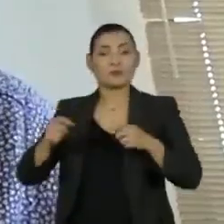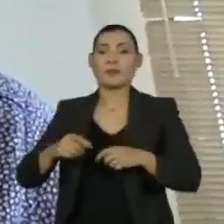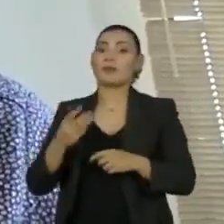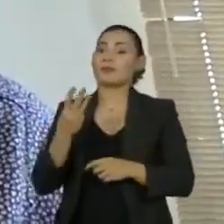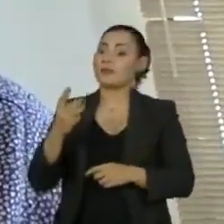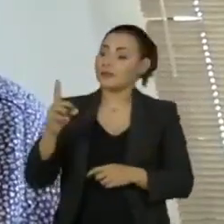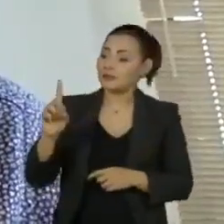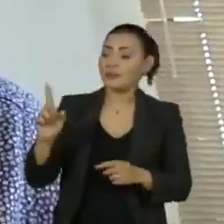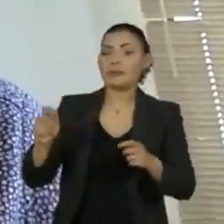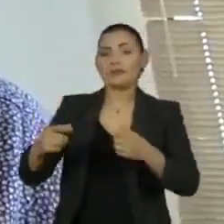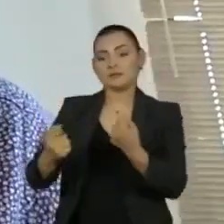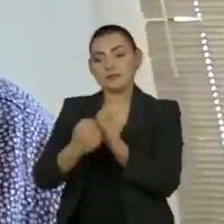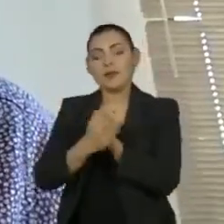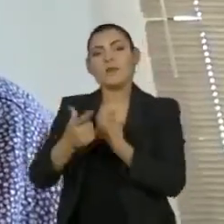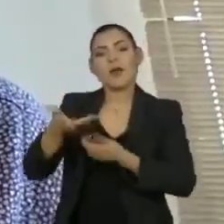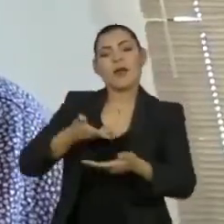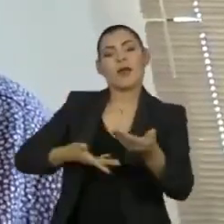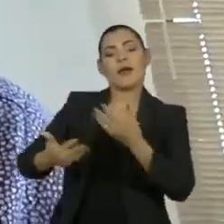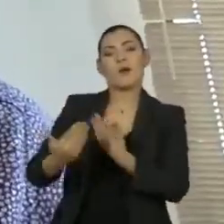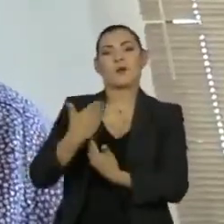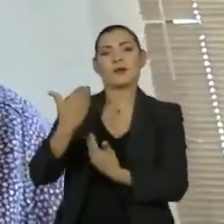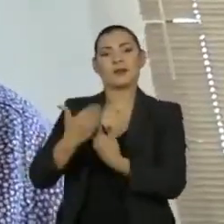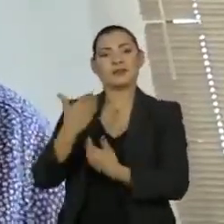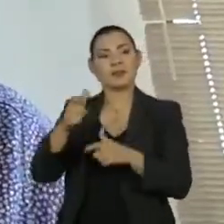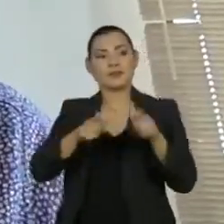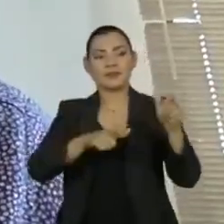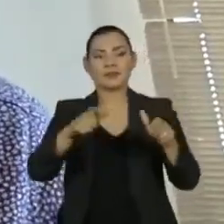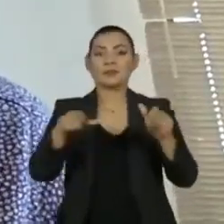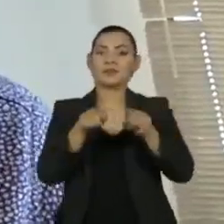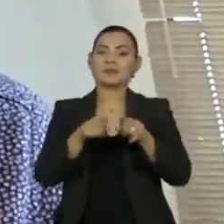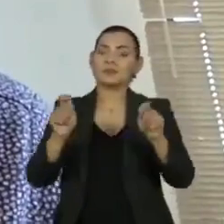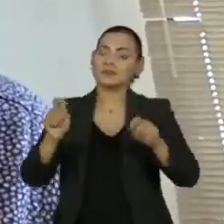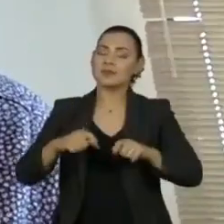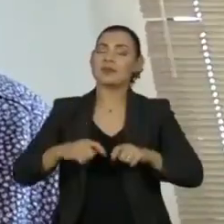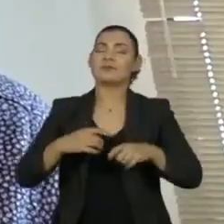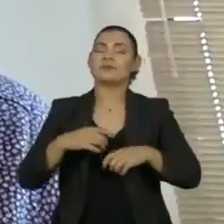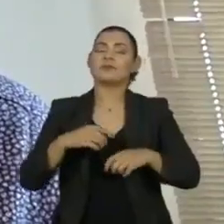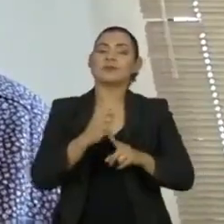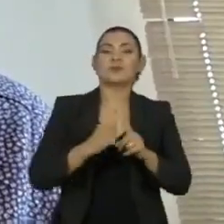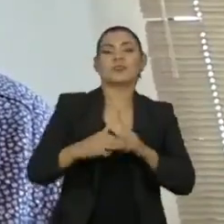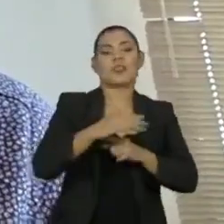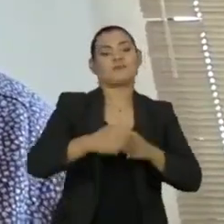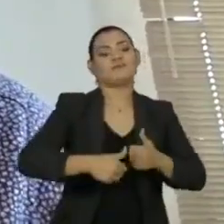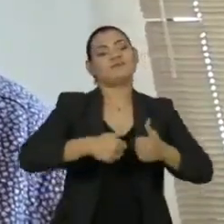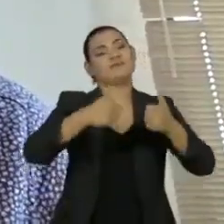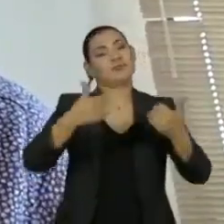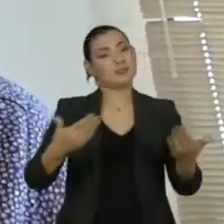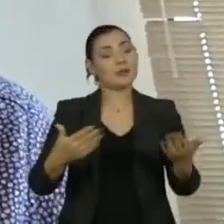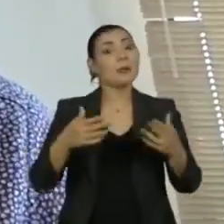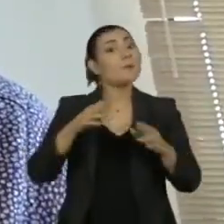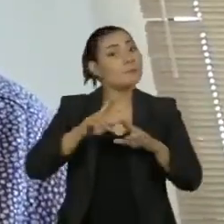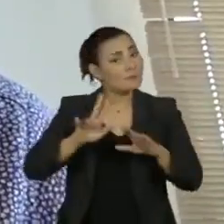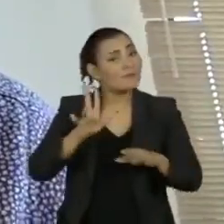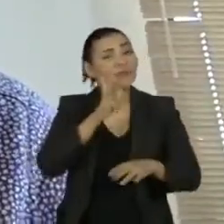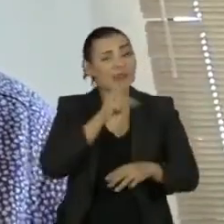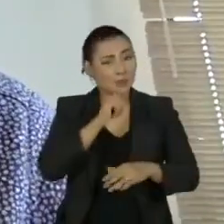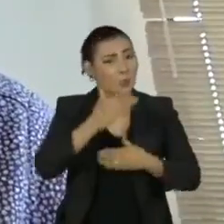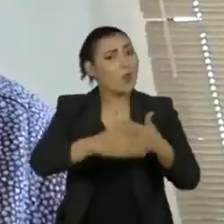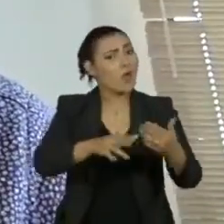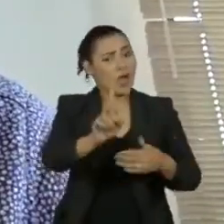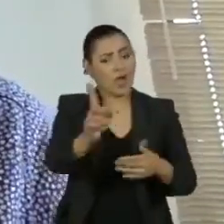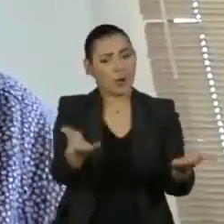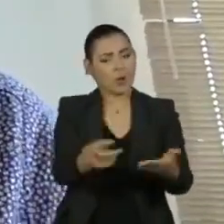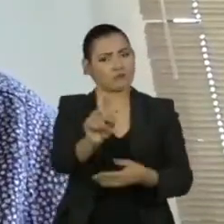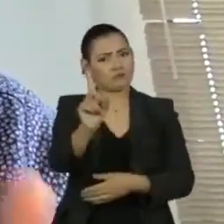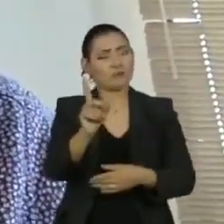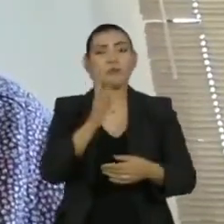interatividade, ela poderá auxiliar muito as pessoas e poderá revolucionar, de fato, a sociedade. É claro que isso levará um tempo e